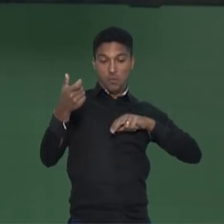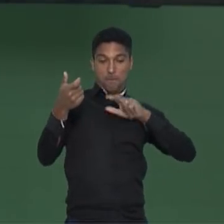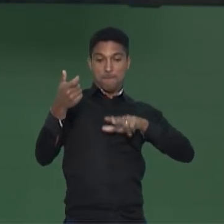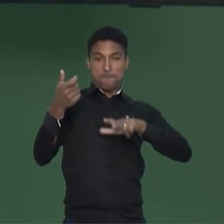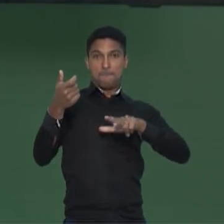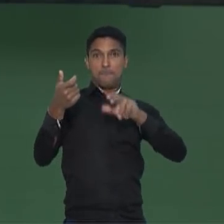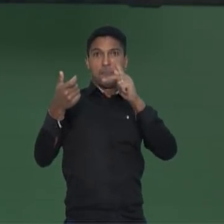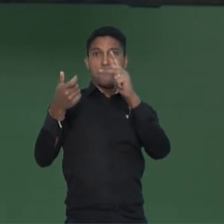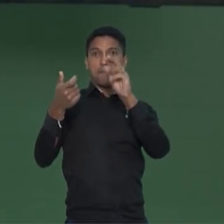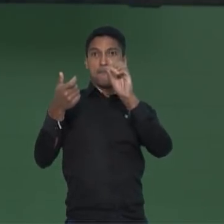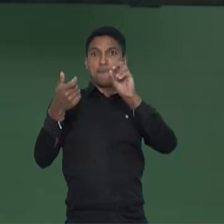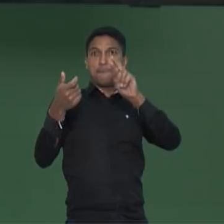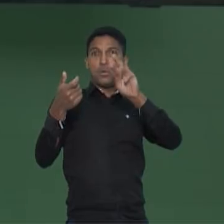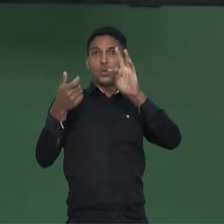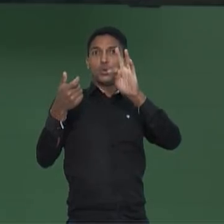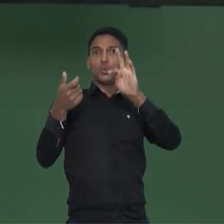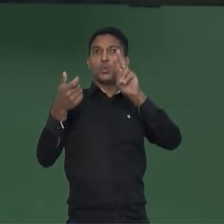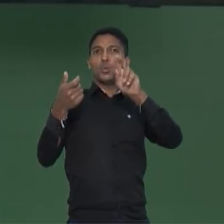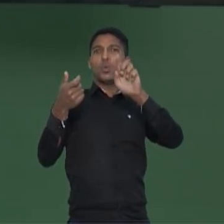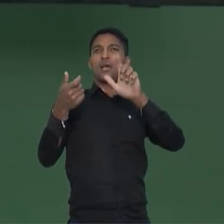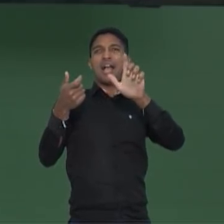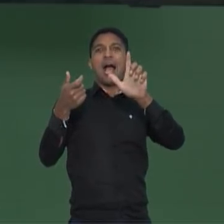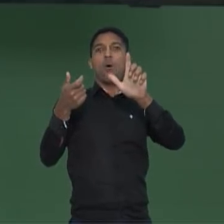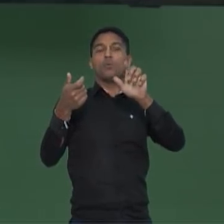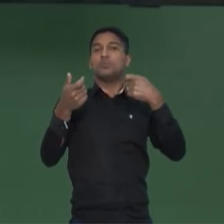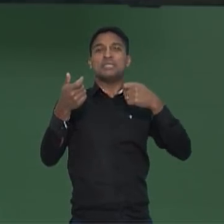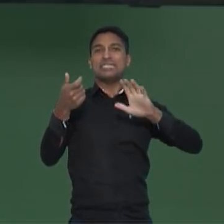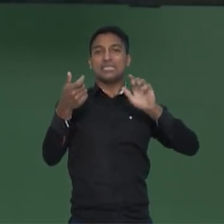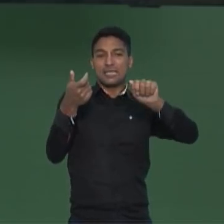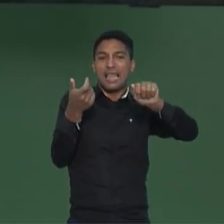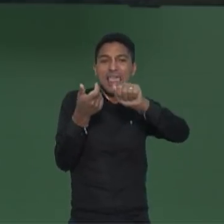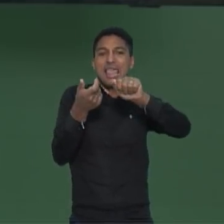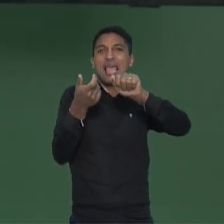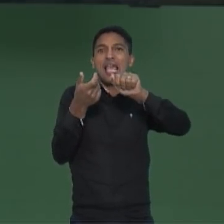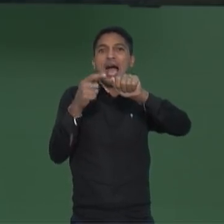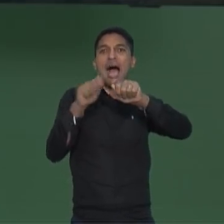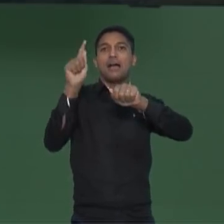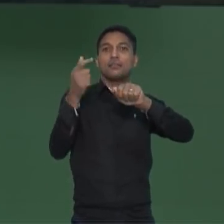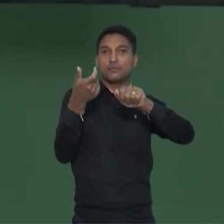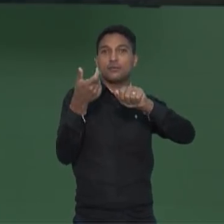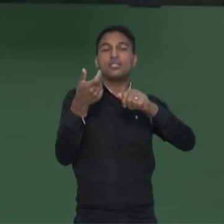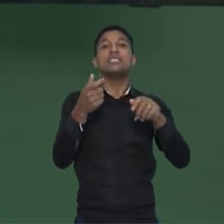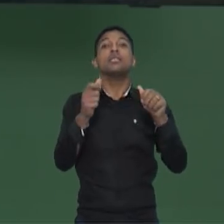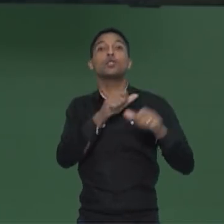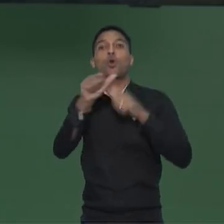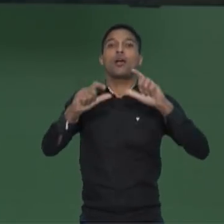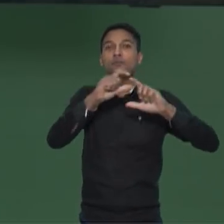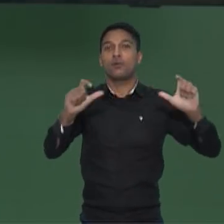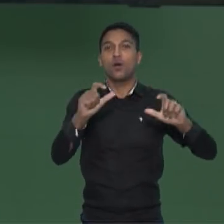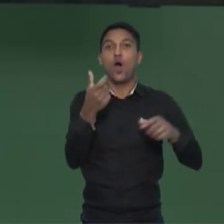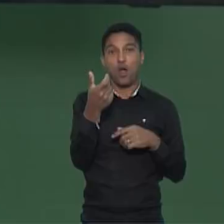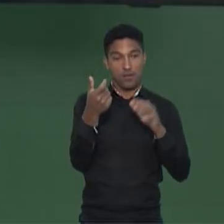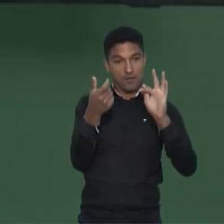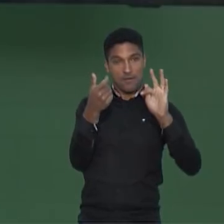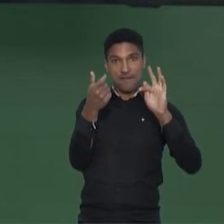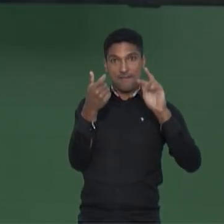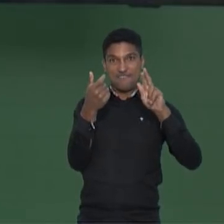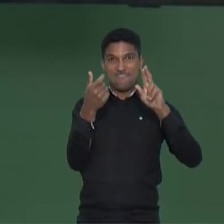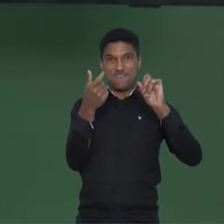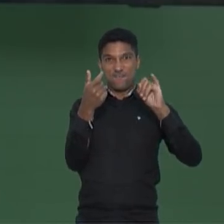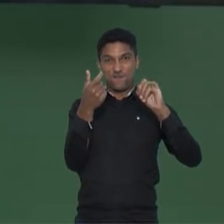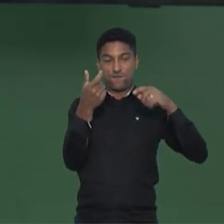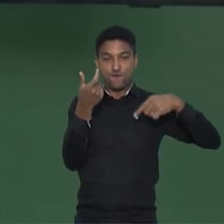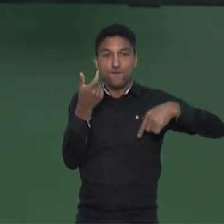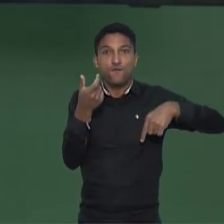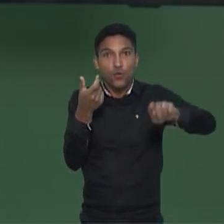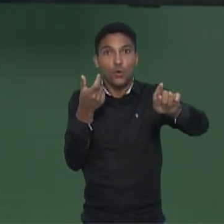a. Se nós fizermos a troca, fui a Portugal, voltei de Portugal,